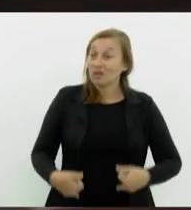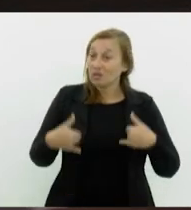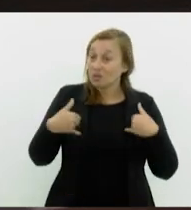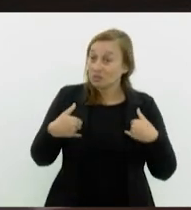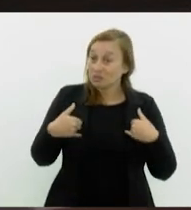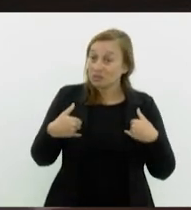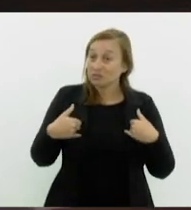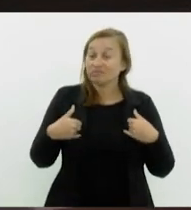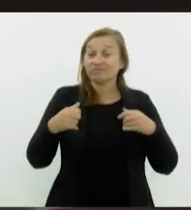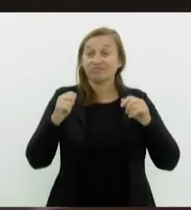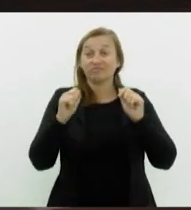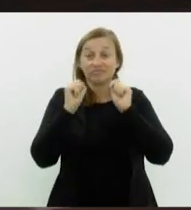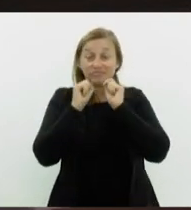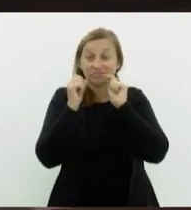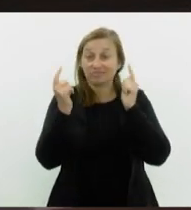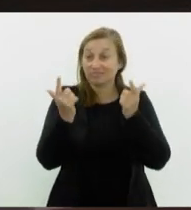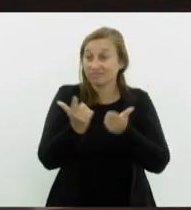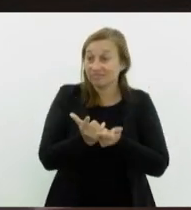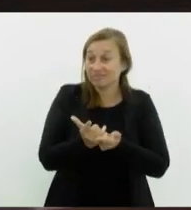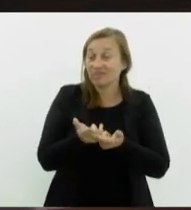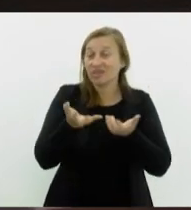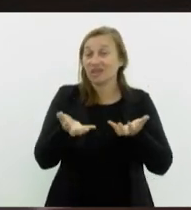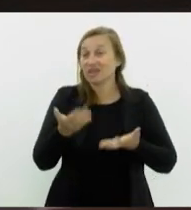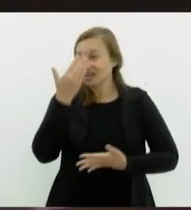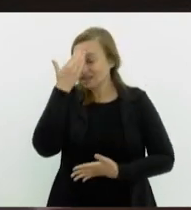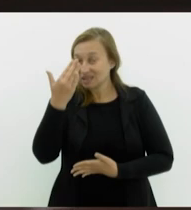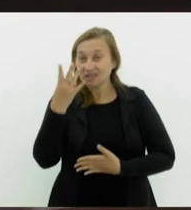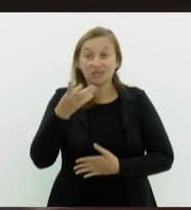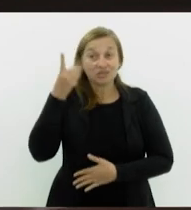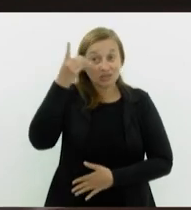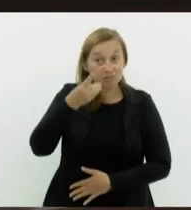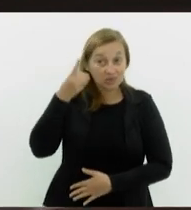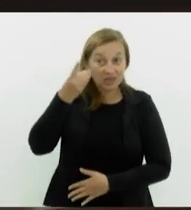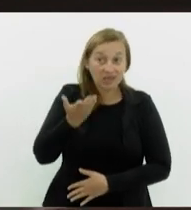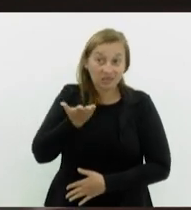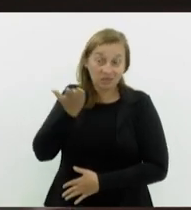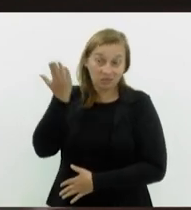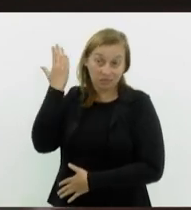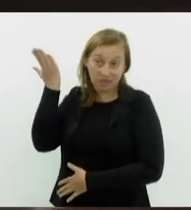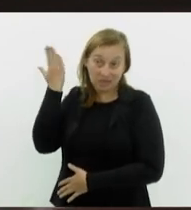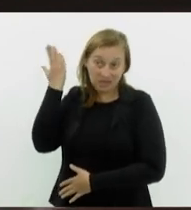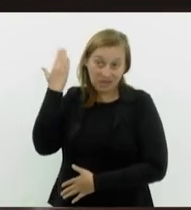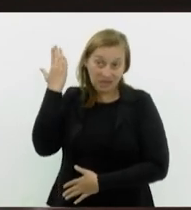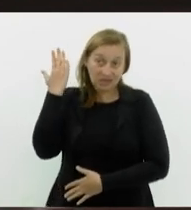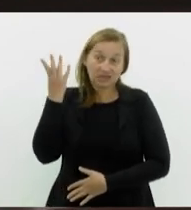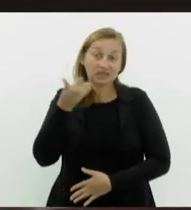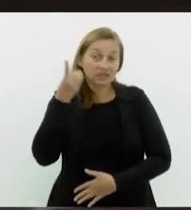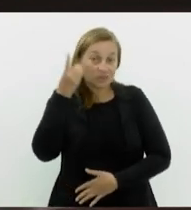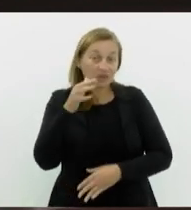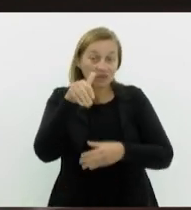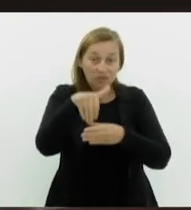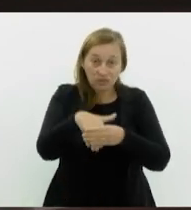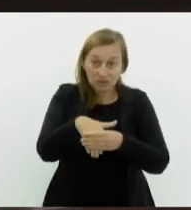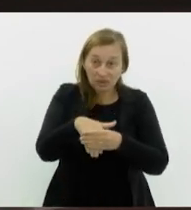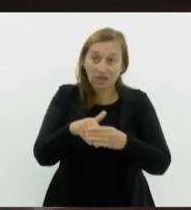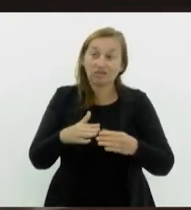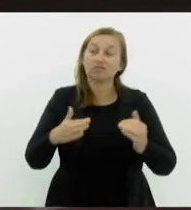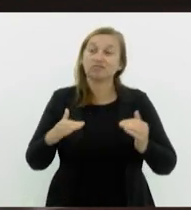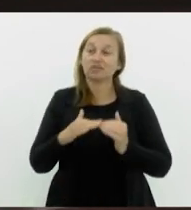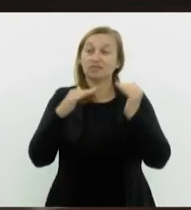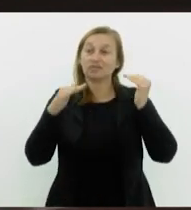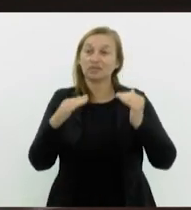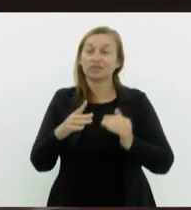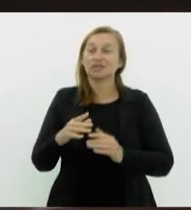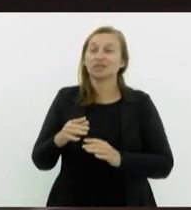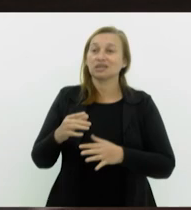Assembleia Legislativa. Quero agradecer os deputados da época e deputadas que votaram a favor dessa